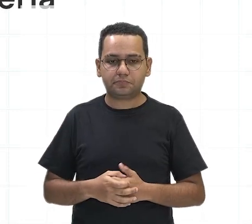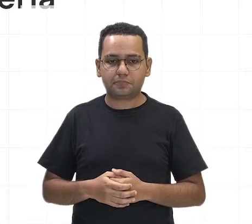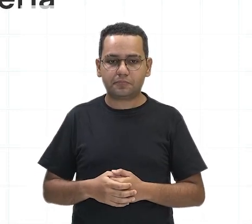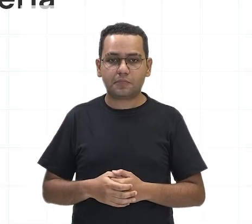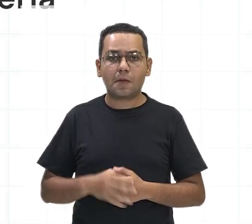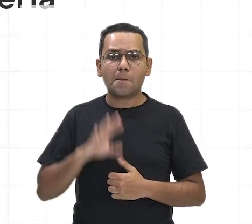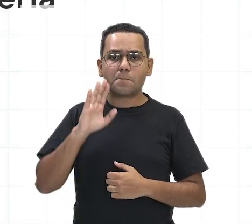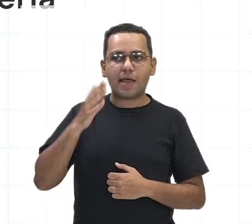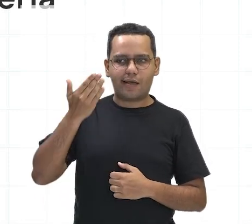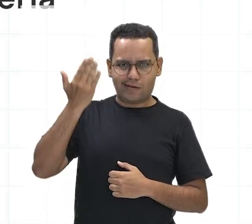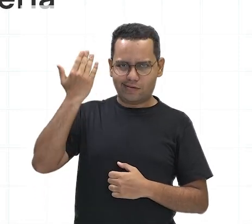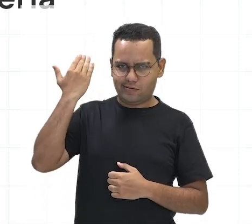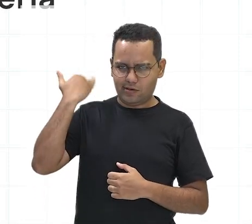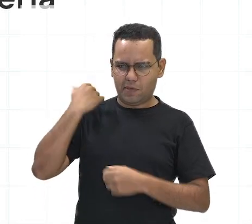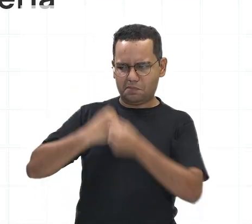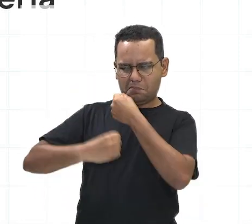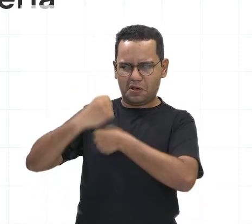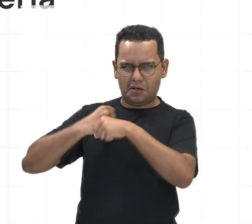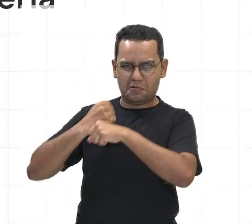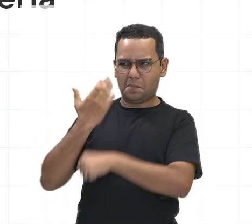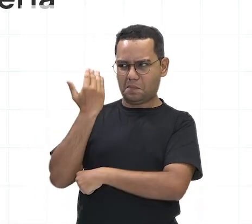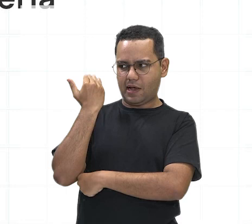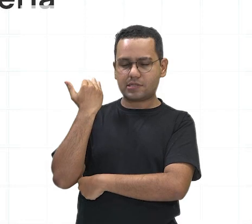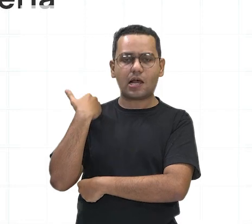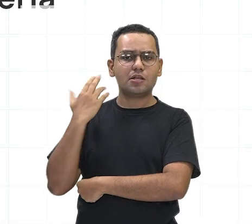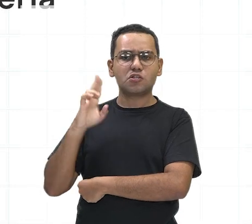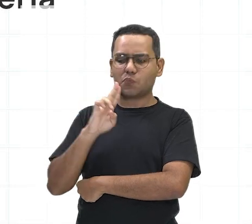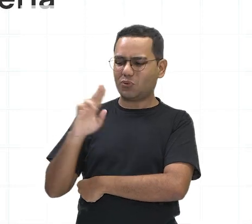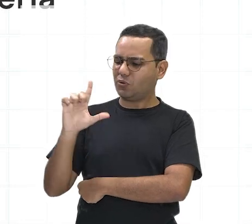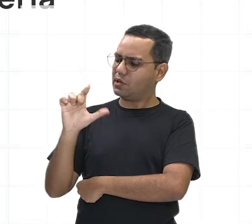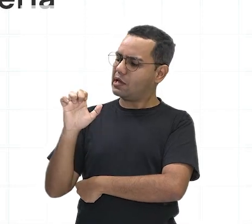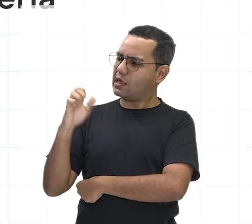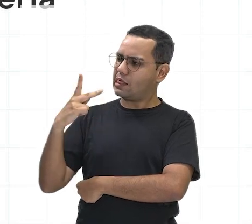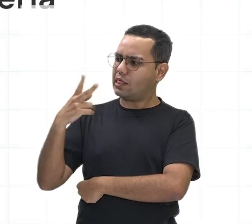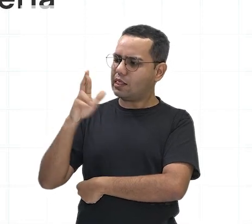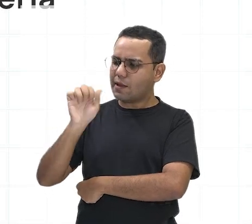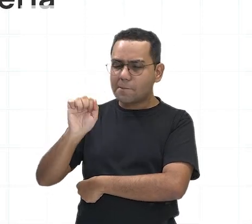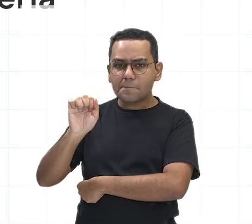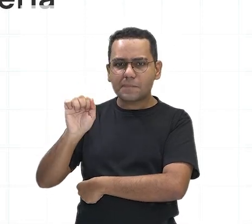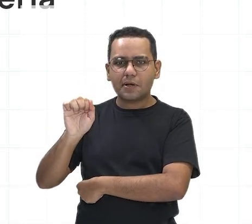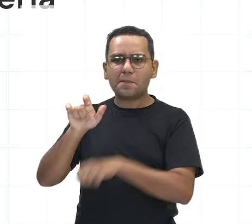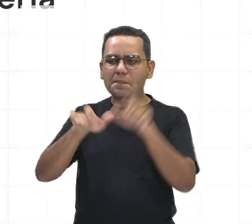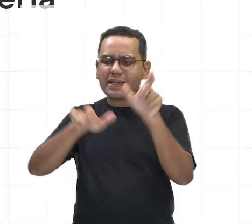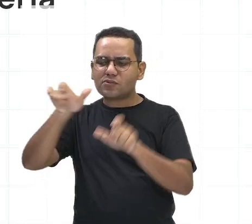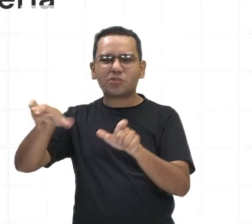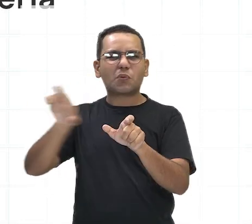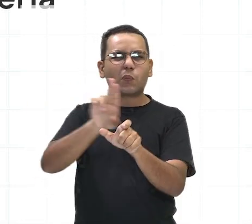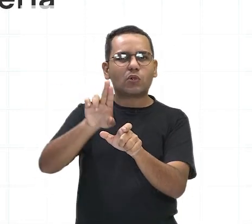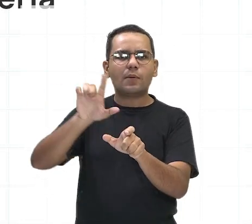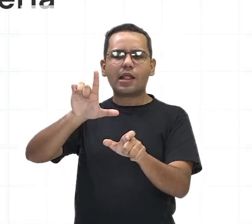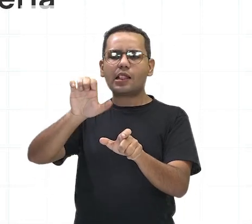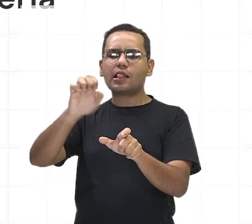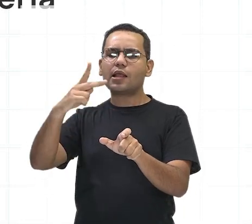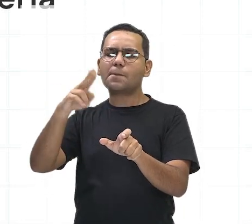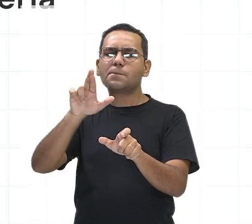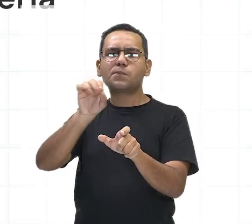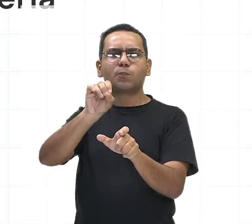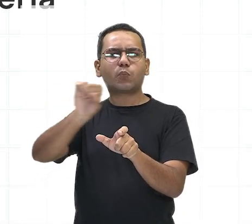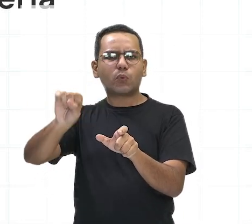antigamente essa doença ela era chamada aí popularmente de lepra, né? Chamavam as pessoas ali de leprosos. É